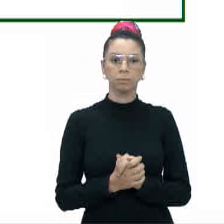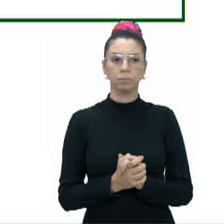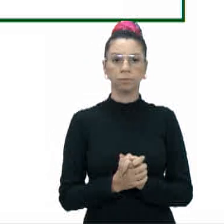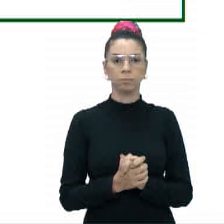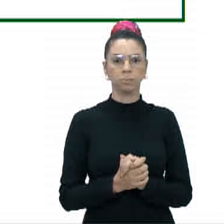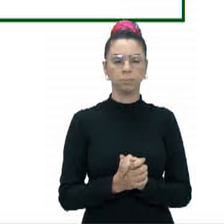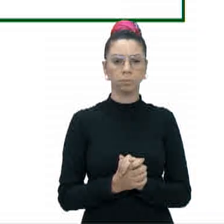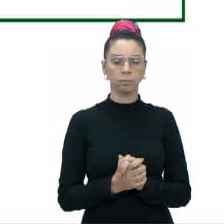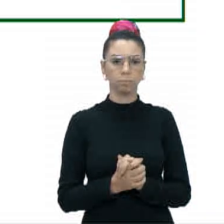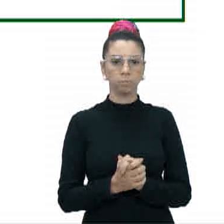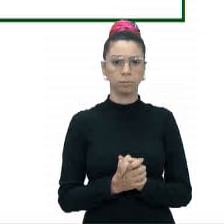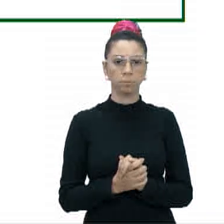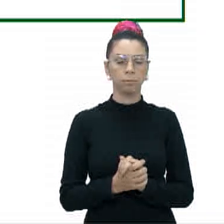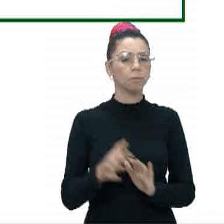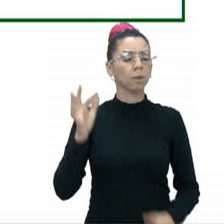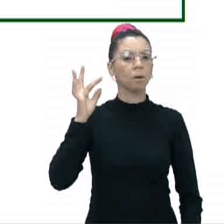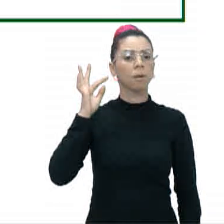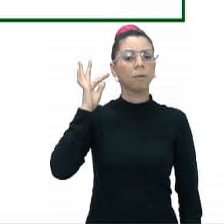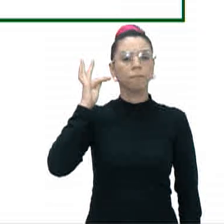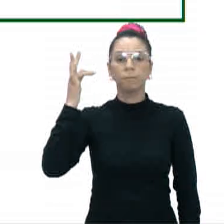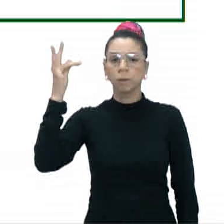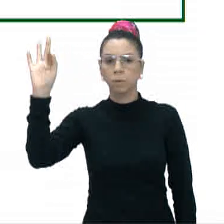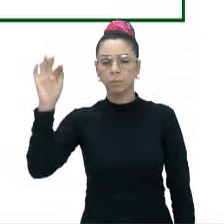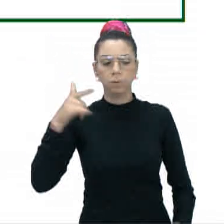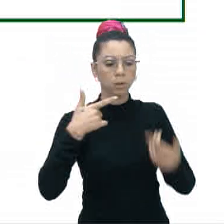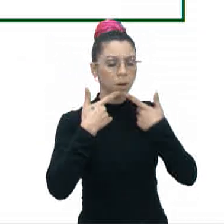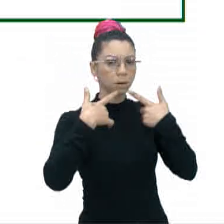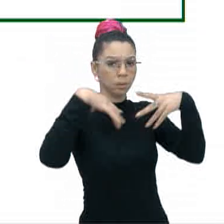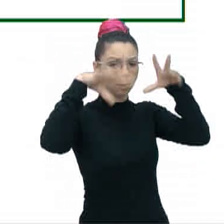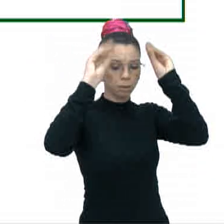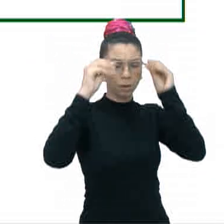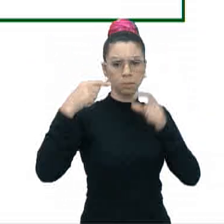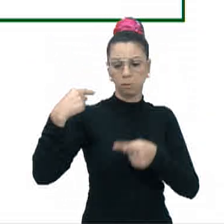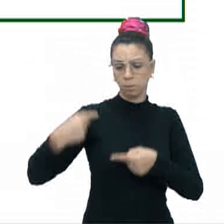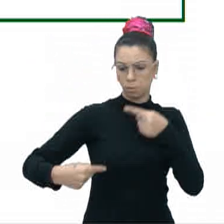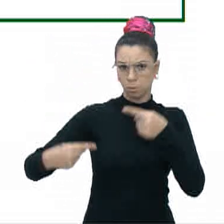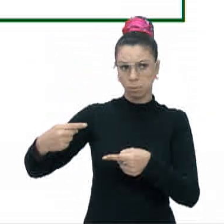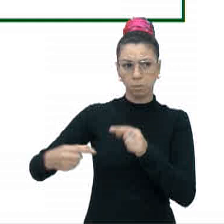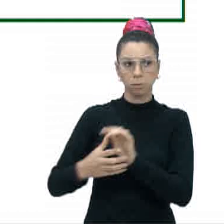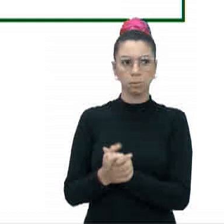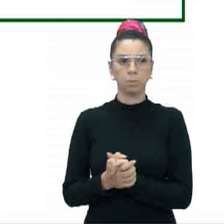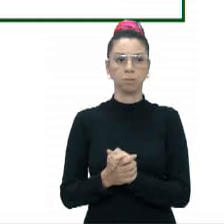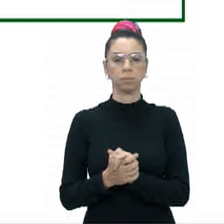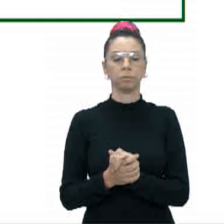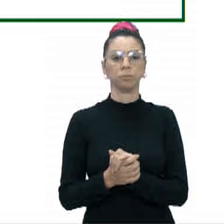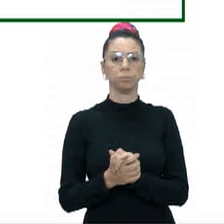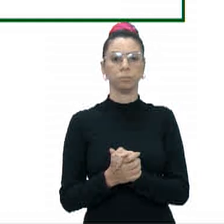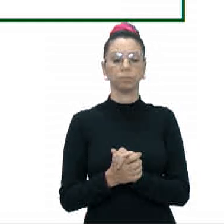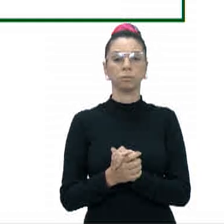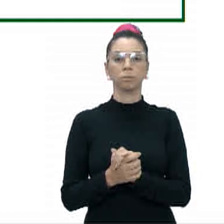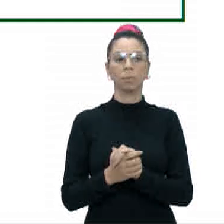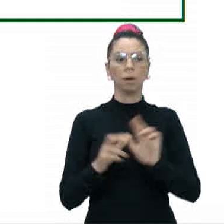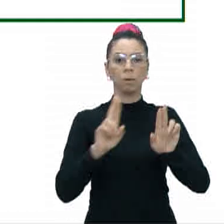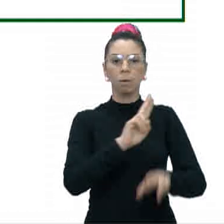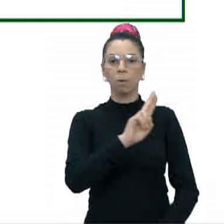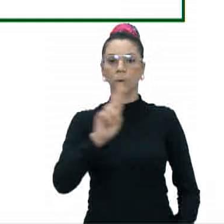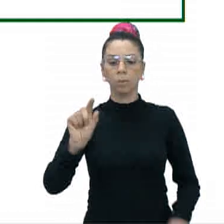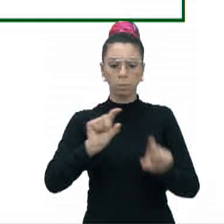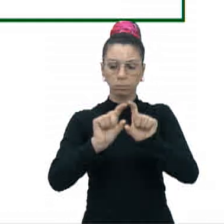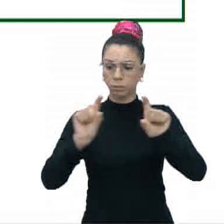Noam Chomsky, Filosofia, Linguagem e Política. O nome completo do Chomsky é Avram Noam